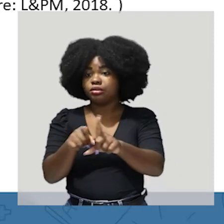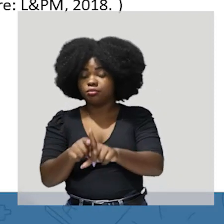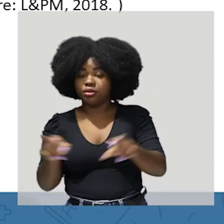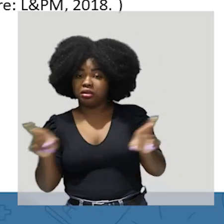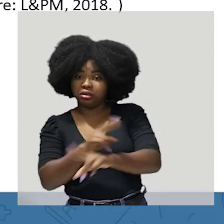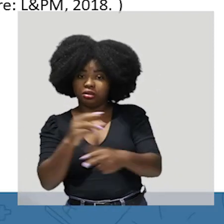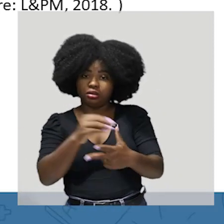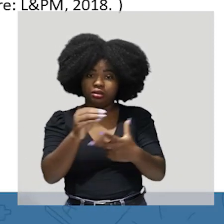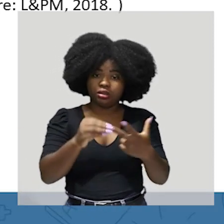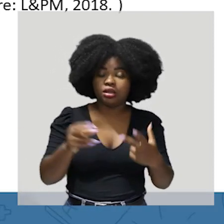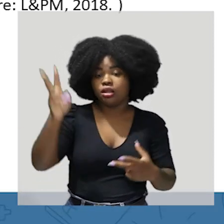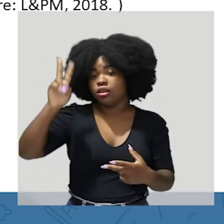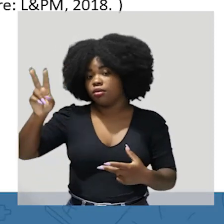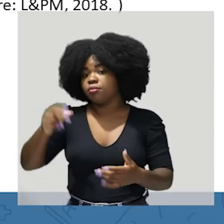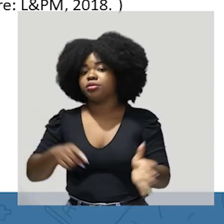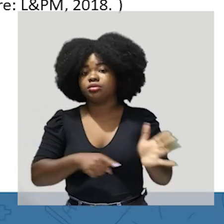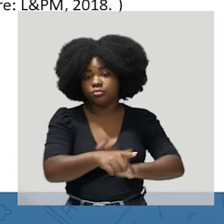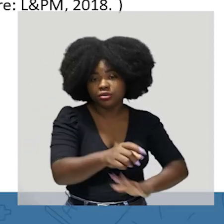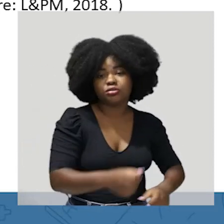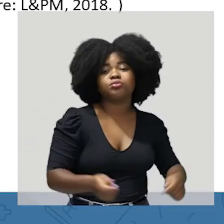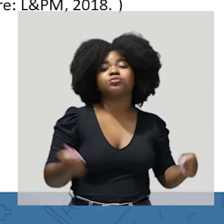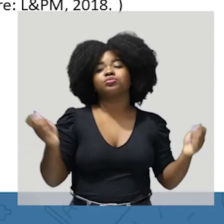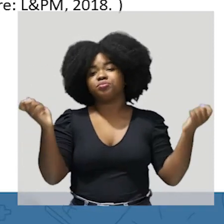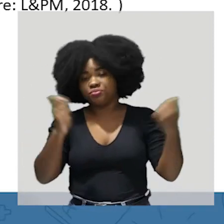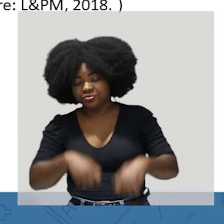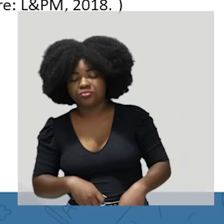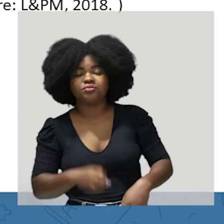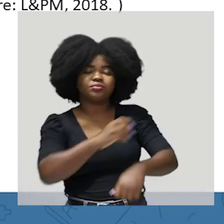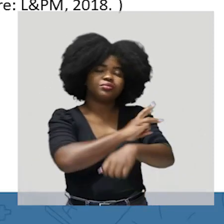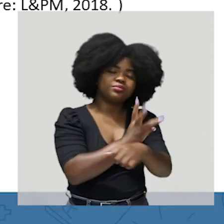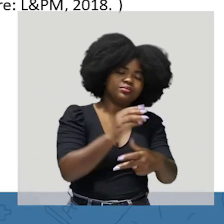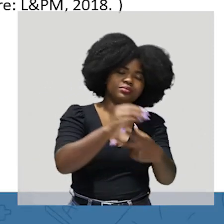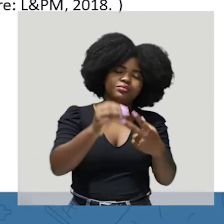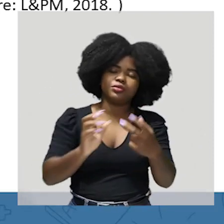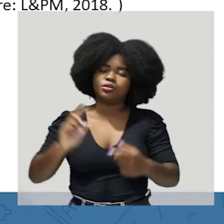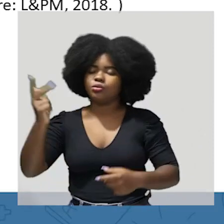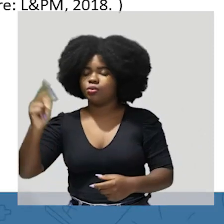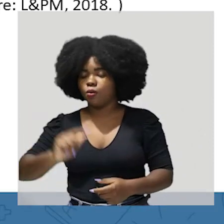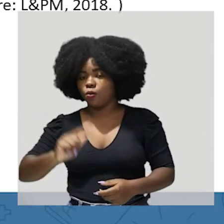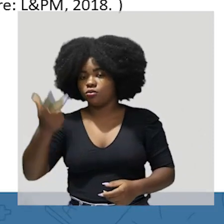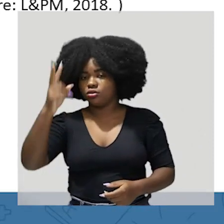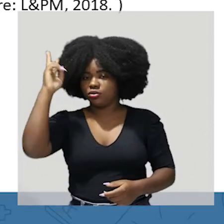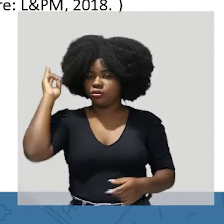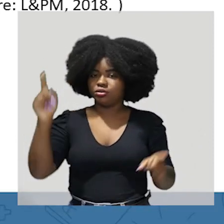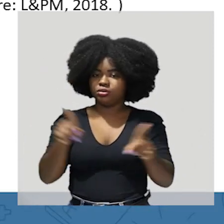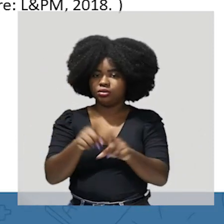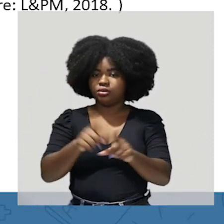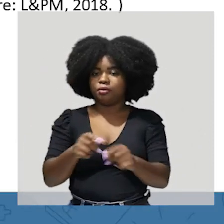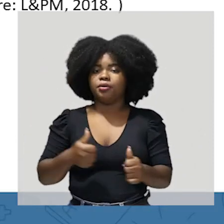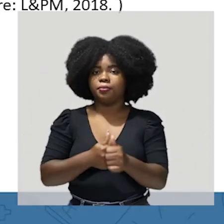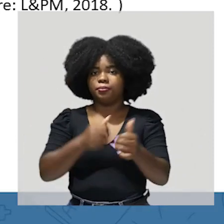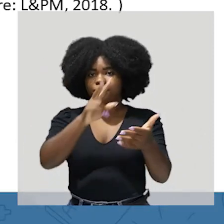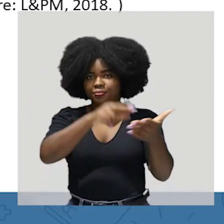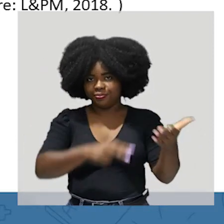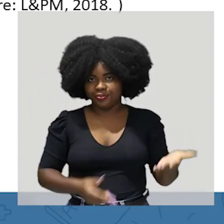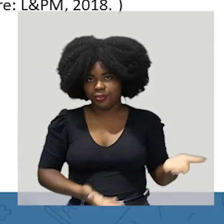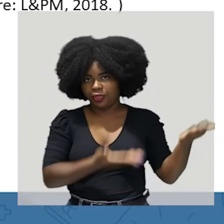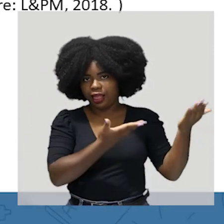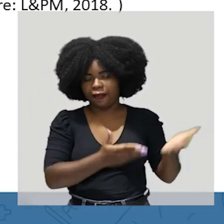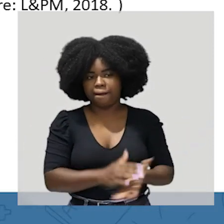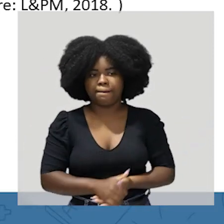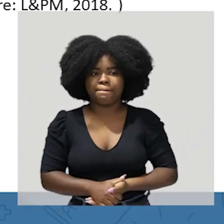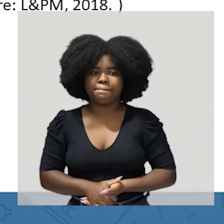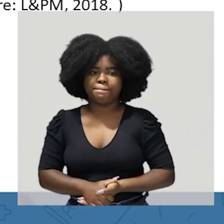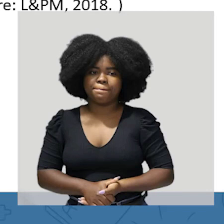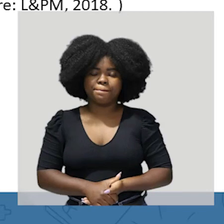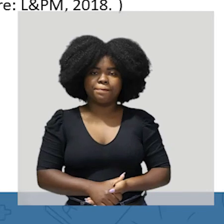elas podem sim servir para Enem para Uema e para outros vestibulares Leia o trecho a seguir para responder a